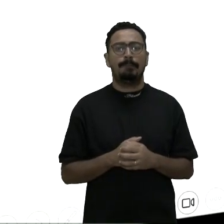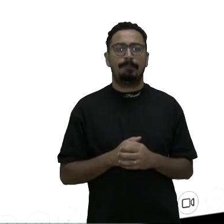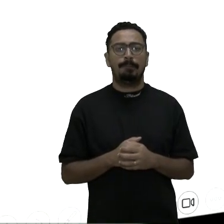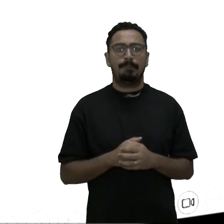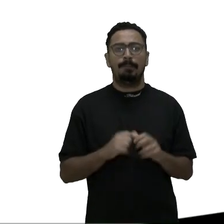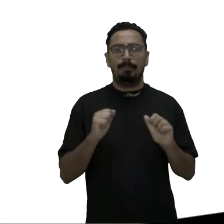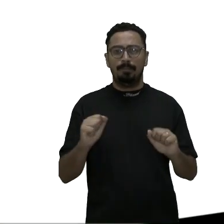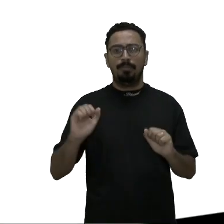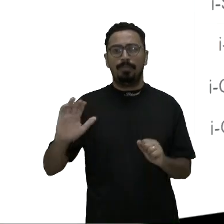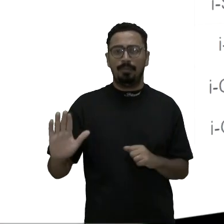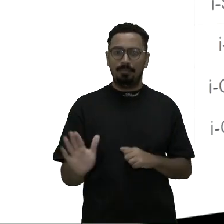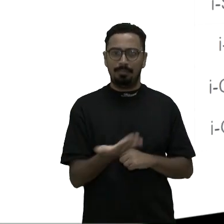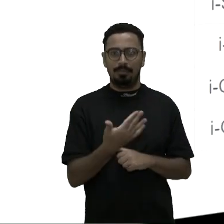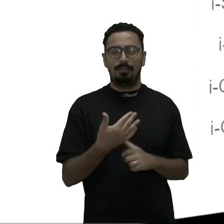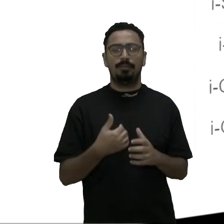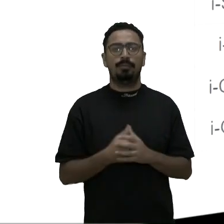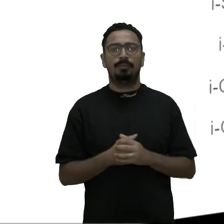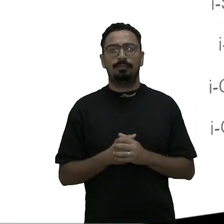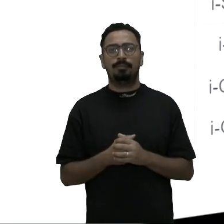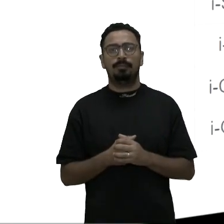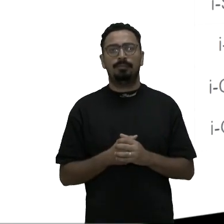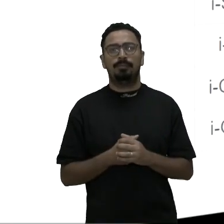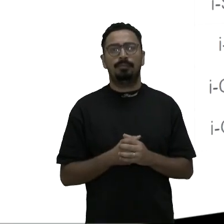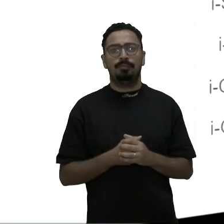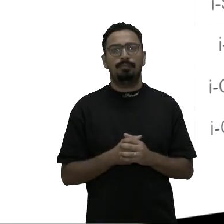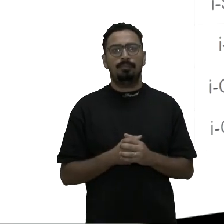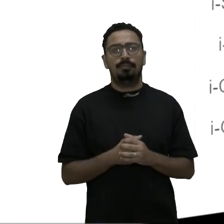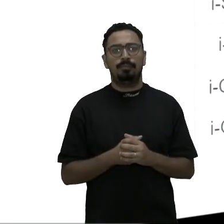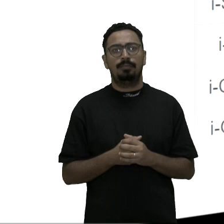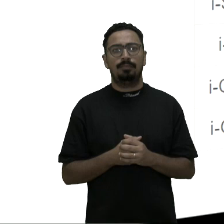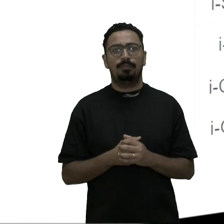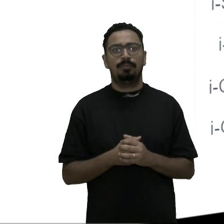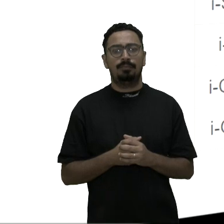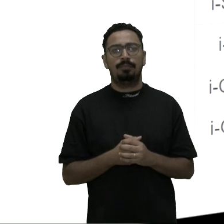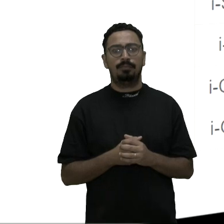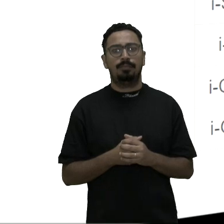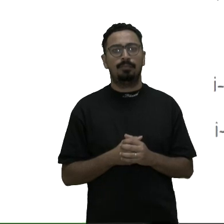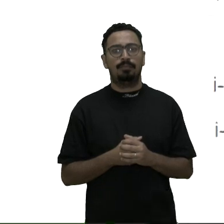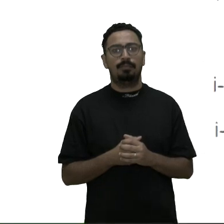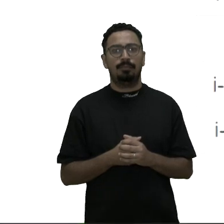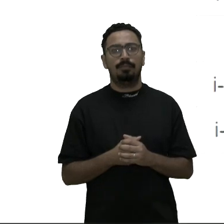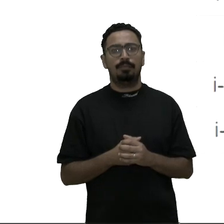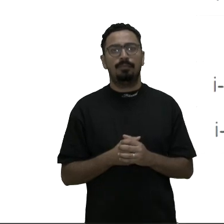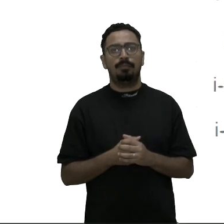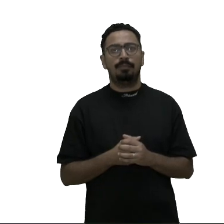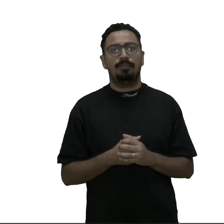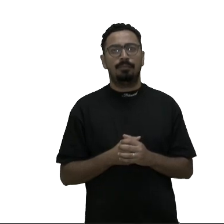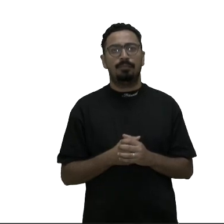Pode passar, por favor, o próximo. Pula um pouquinho aí, a gente volta nesse. Pode passar, por favor.